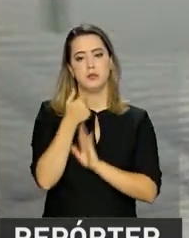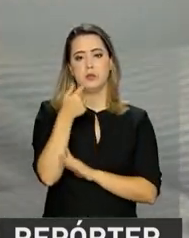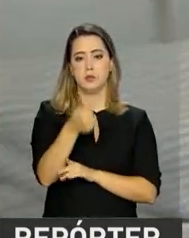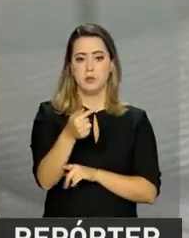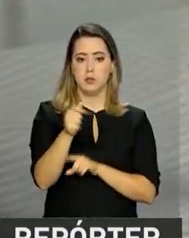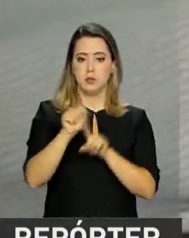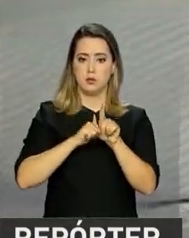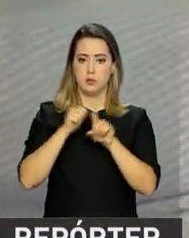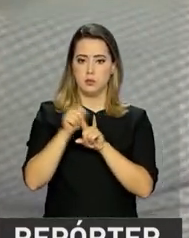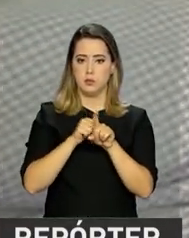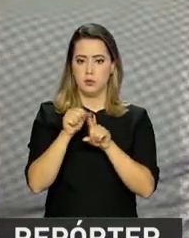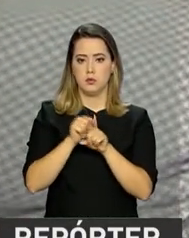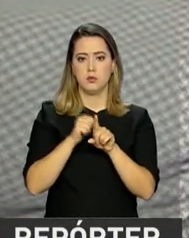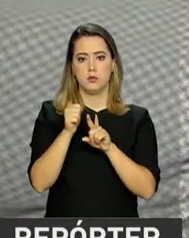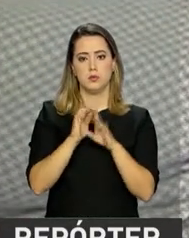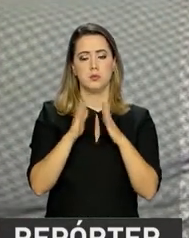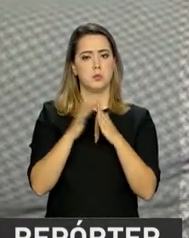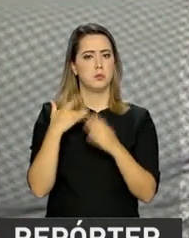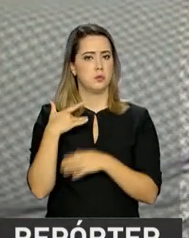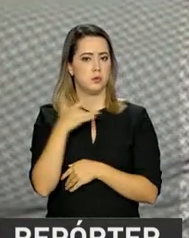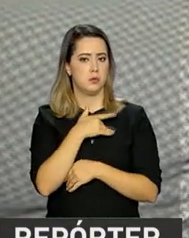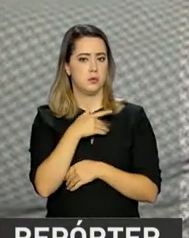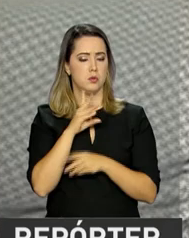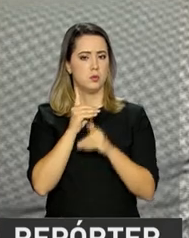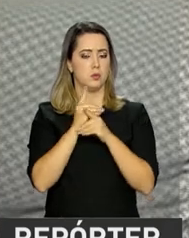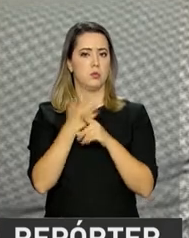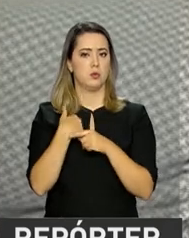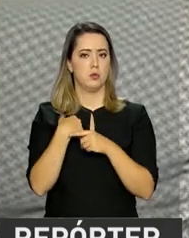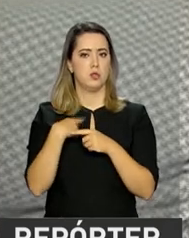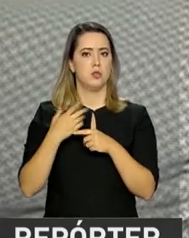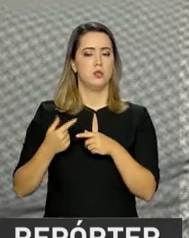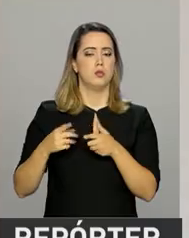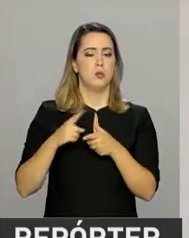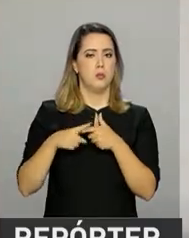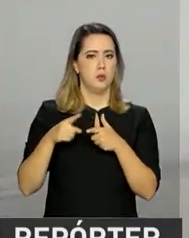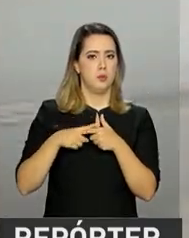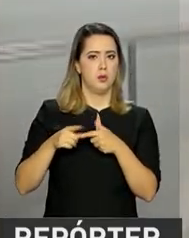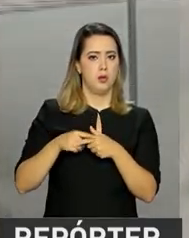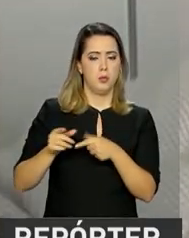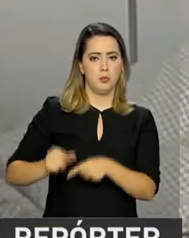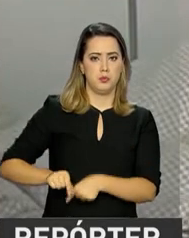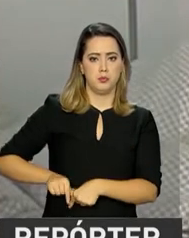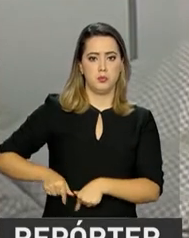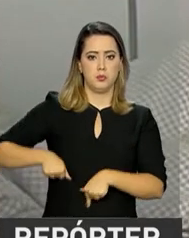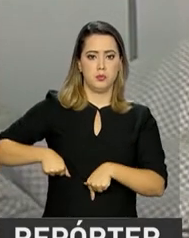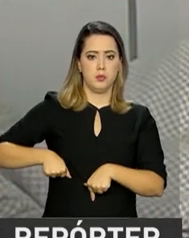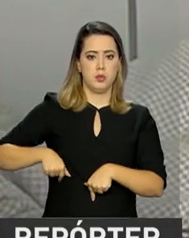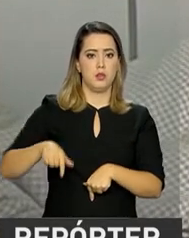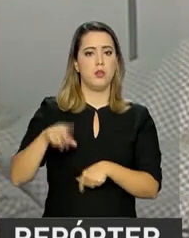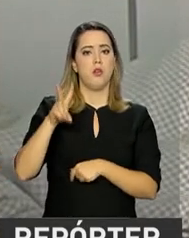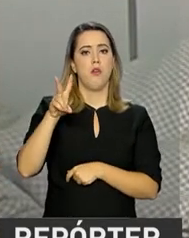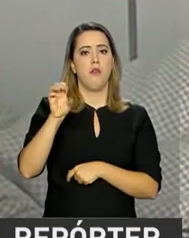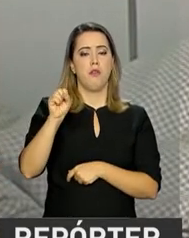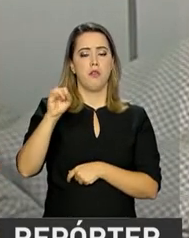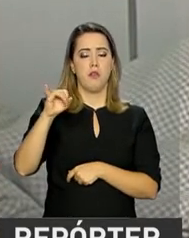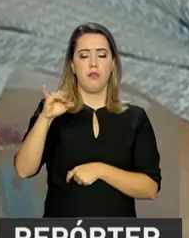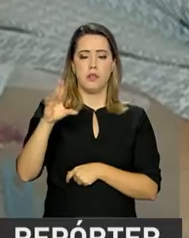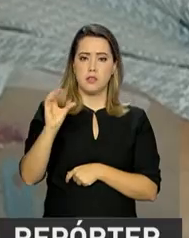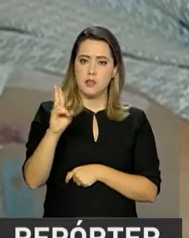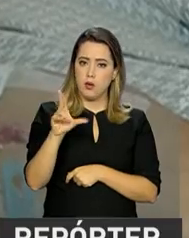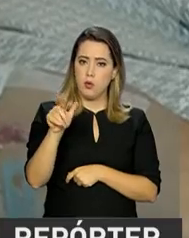durante exames de rotina no posto de saúde, foram descobertos cálculos na vesícula. De lá para cá, ela passou por maus